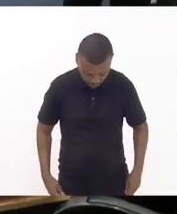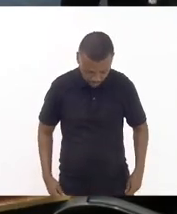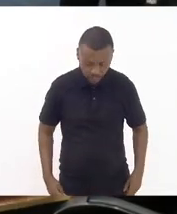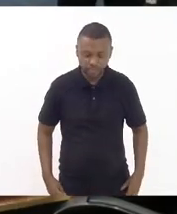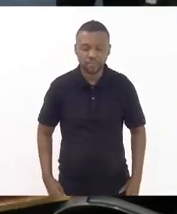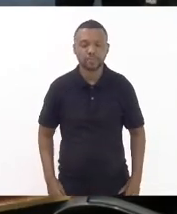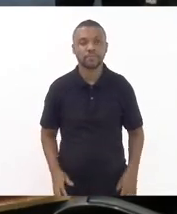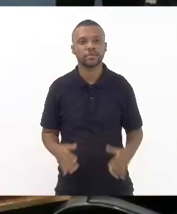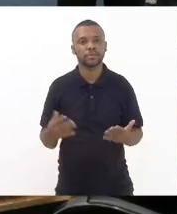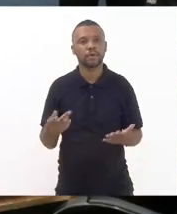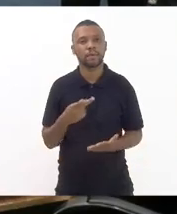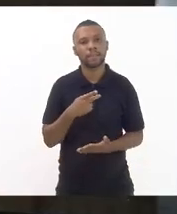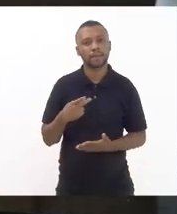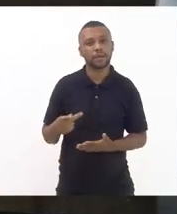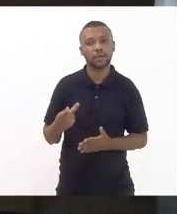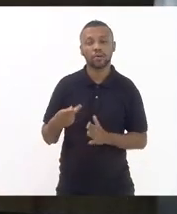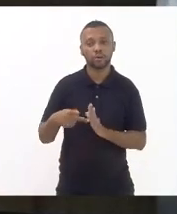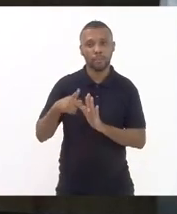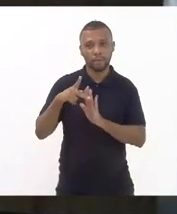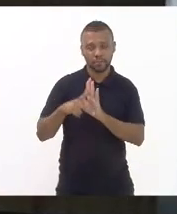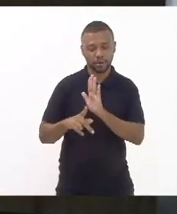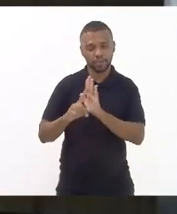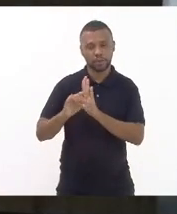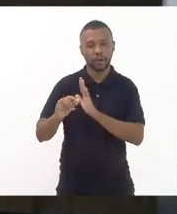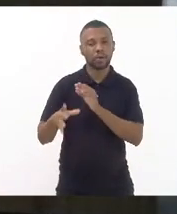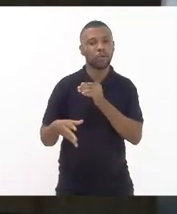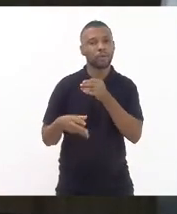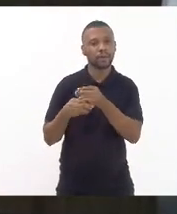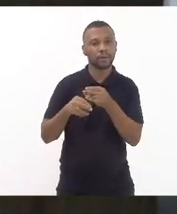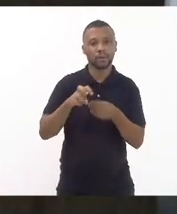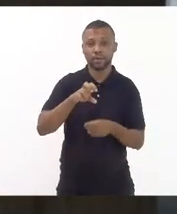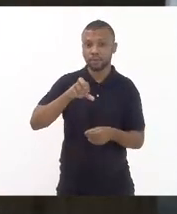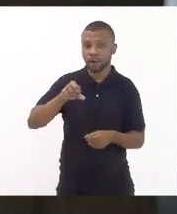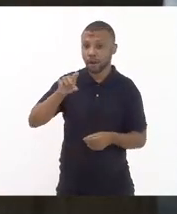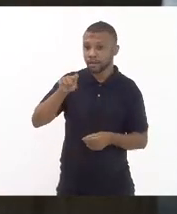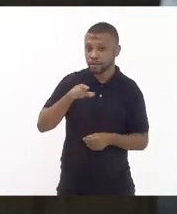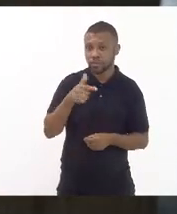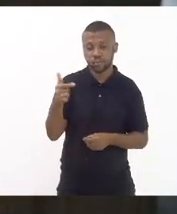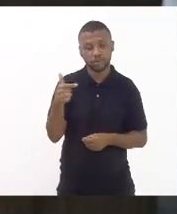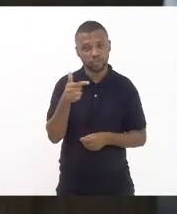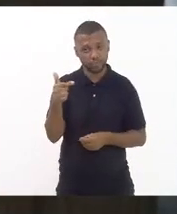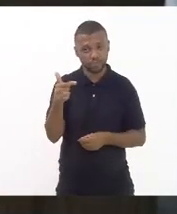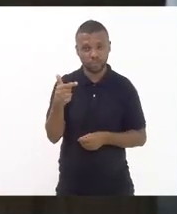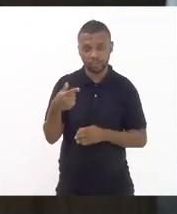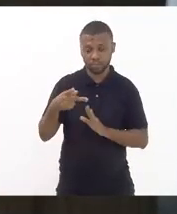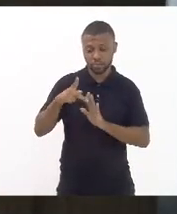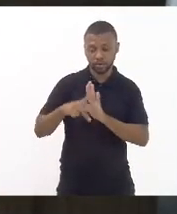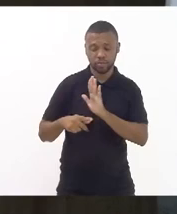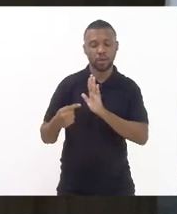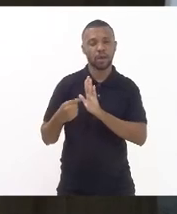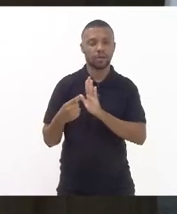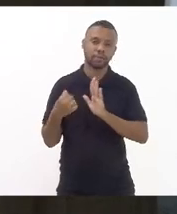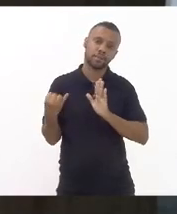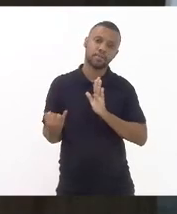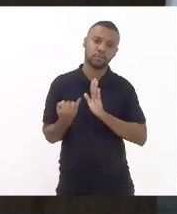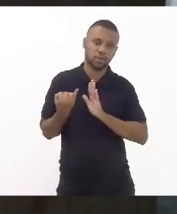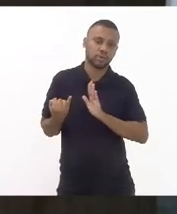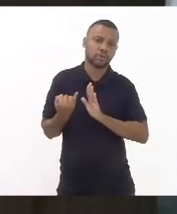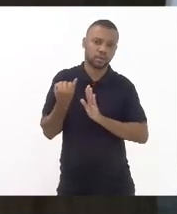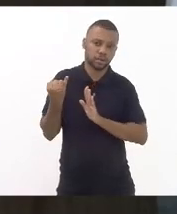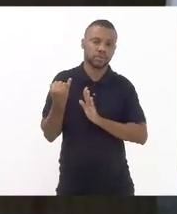Senhor presidente, esse projeto de lei complementar 59/2022 é um projeto importante